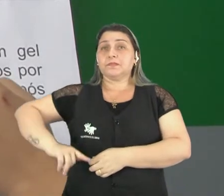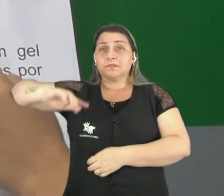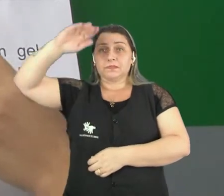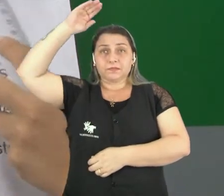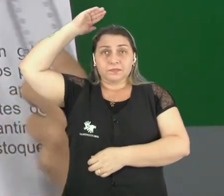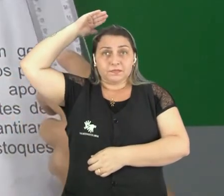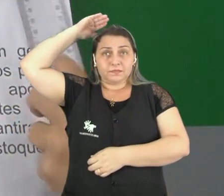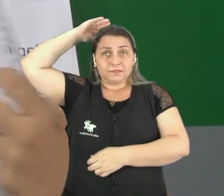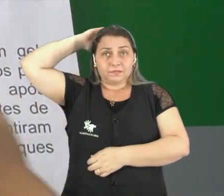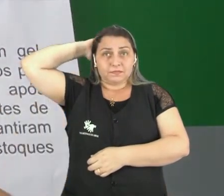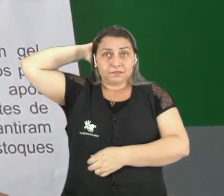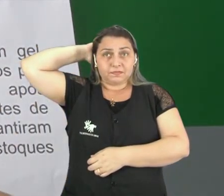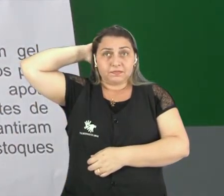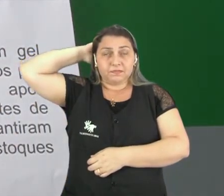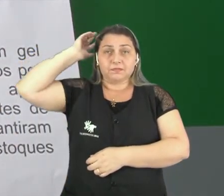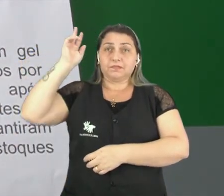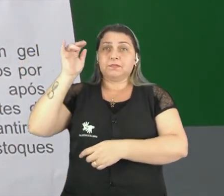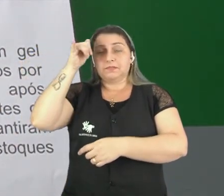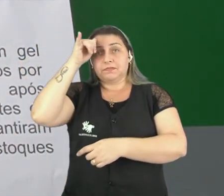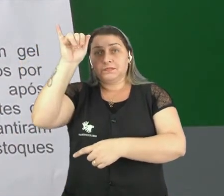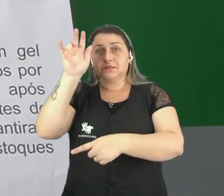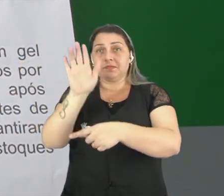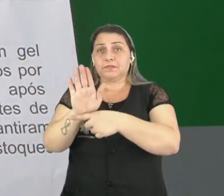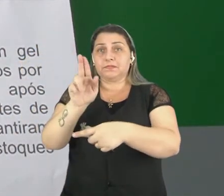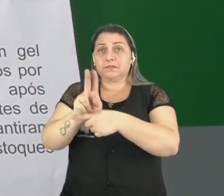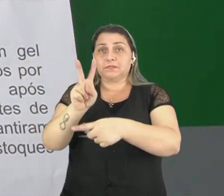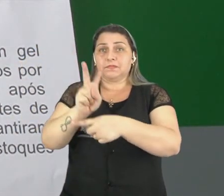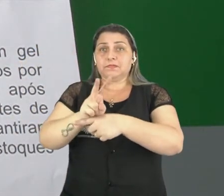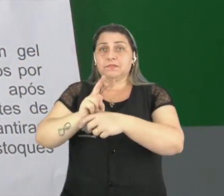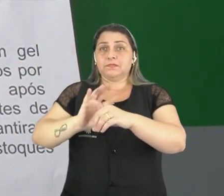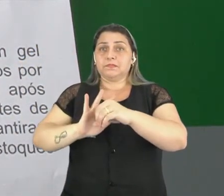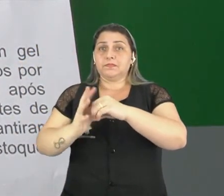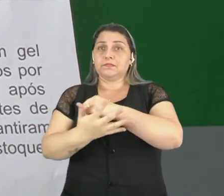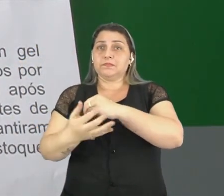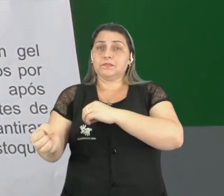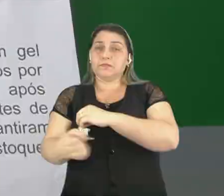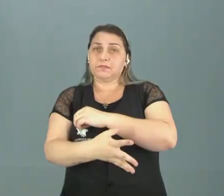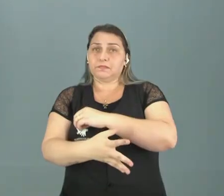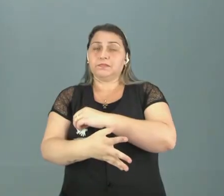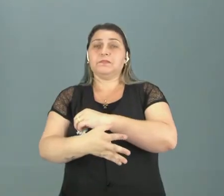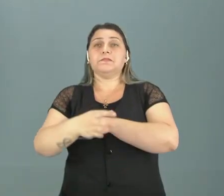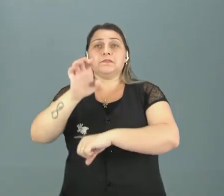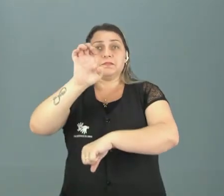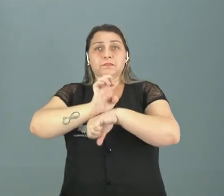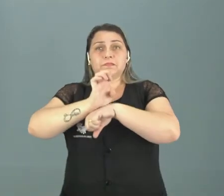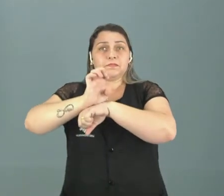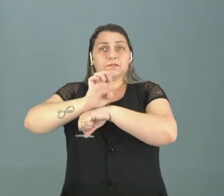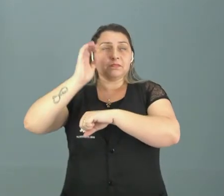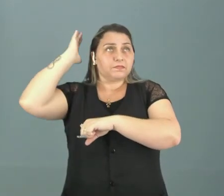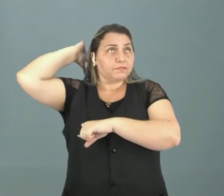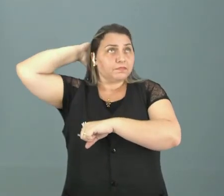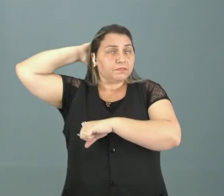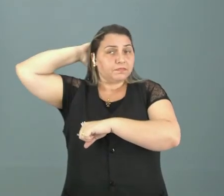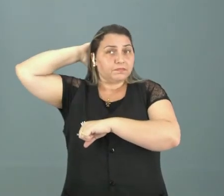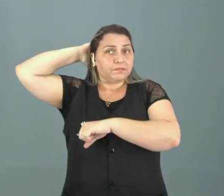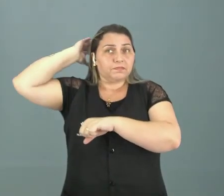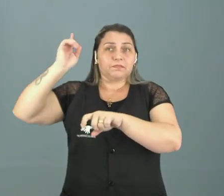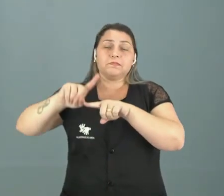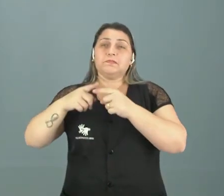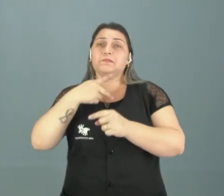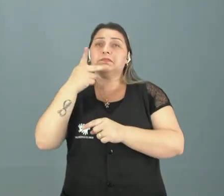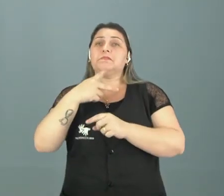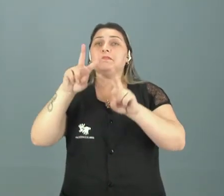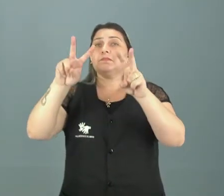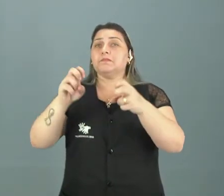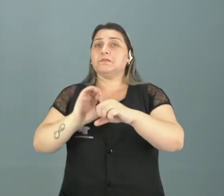mais medidas de prevenção ao novo coronavírus. Fala sobre o estado do Pará, no caso aqui, né? Mas fala um tema